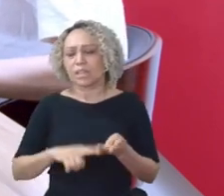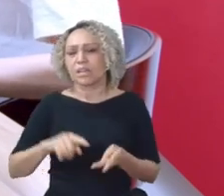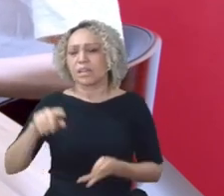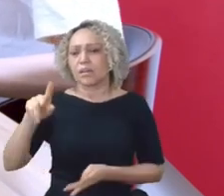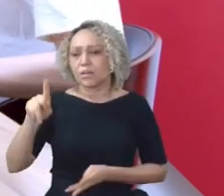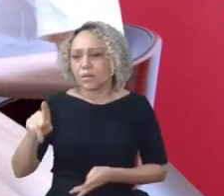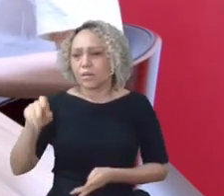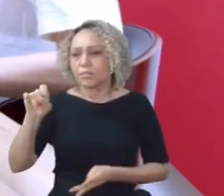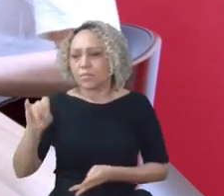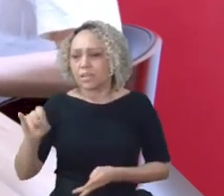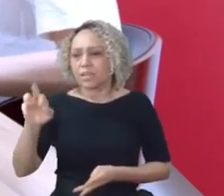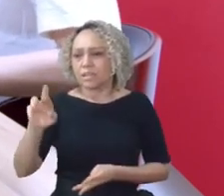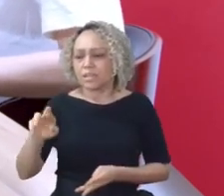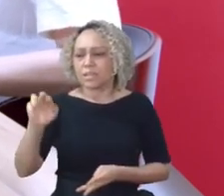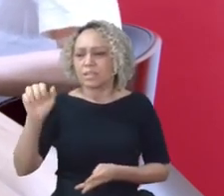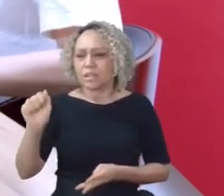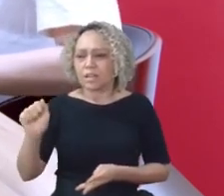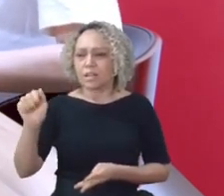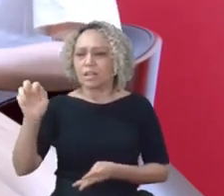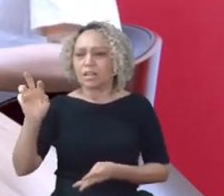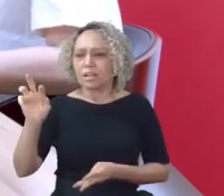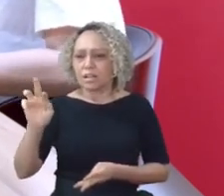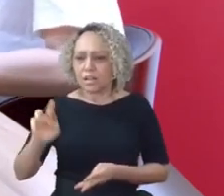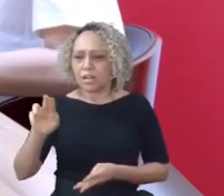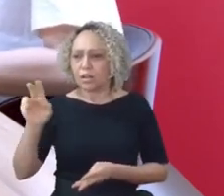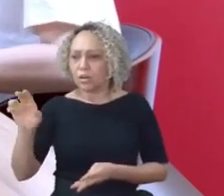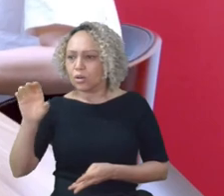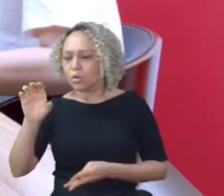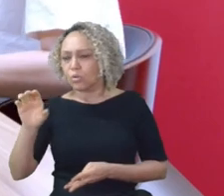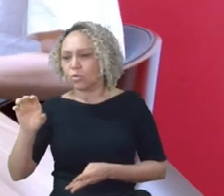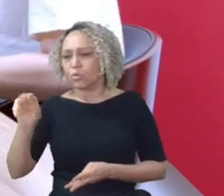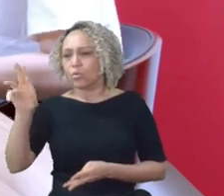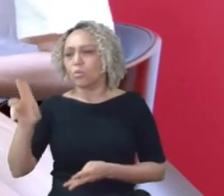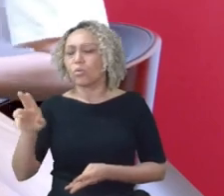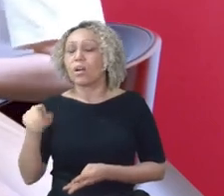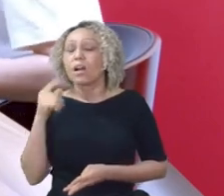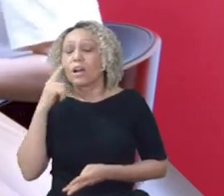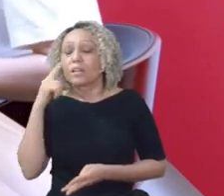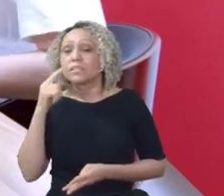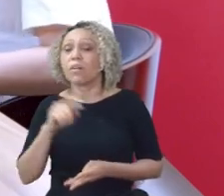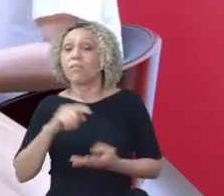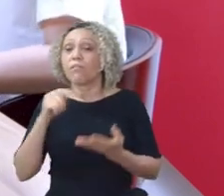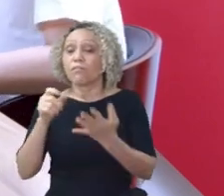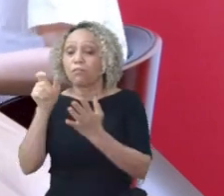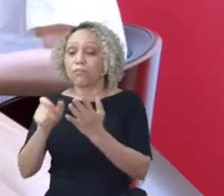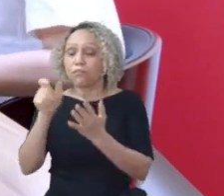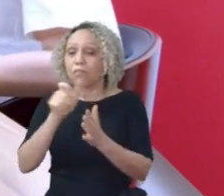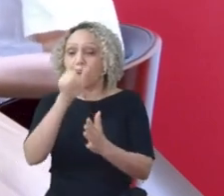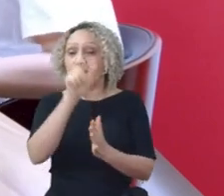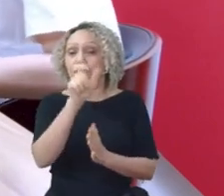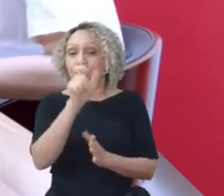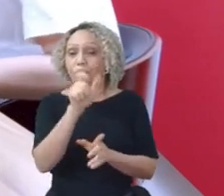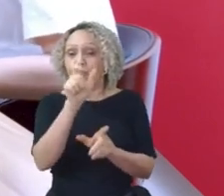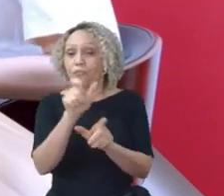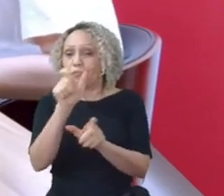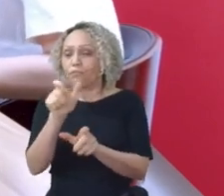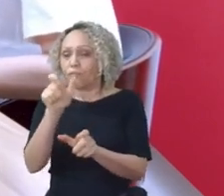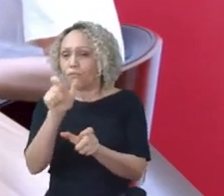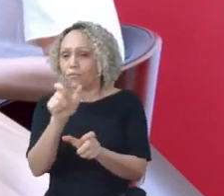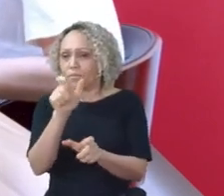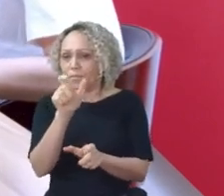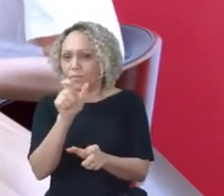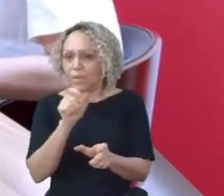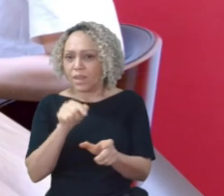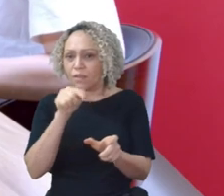a fonética, realmente, né? Sim. Tem uma relação muito direta e dizem, pelas minhas pesquisas, né? São palavras que vieram